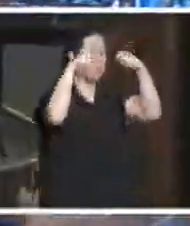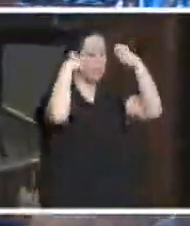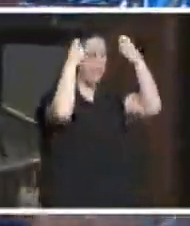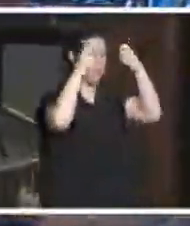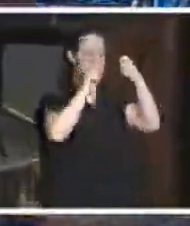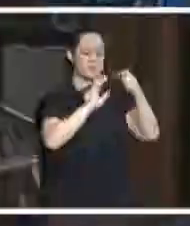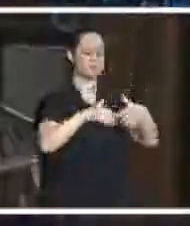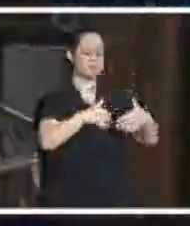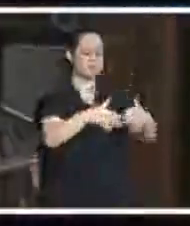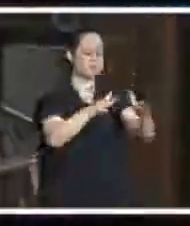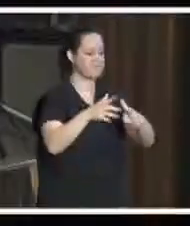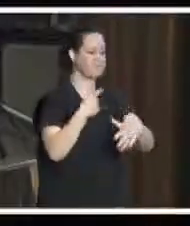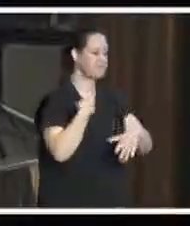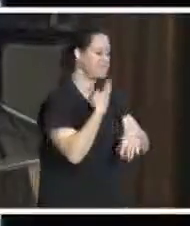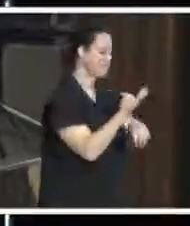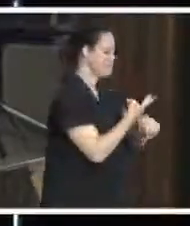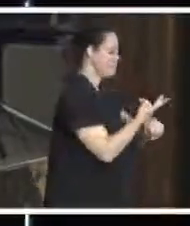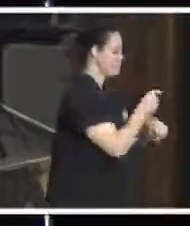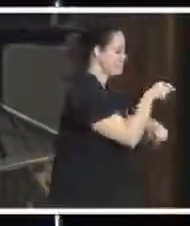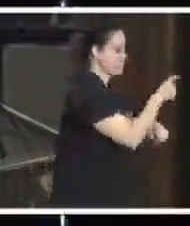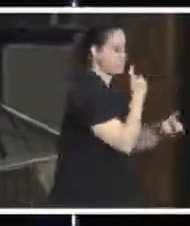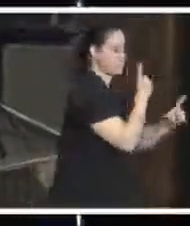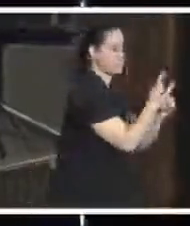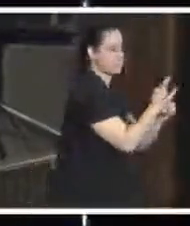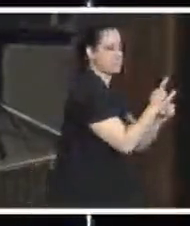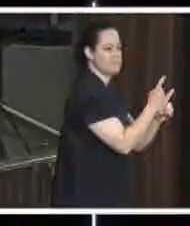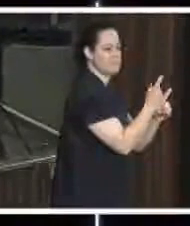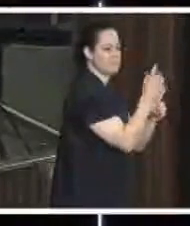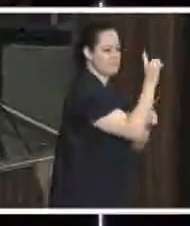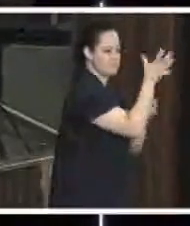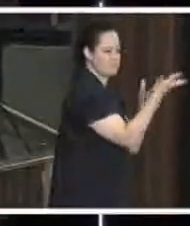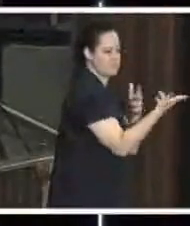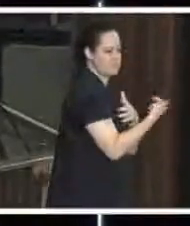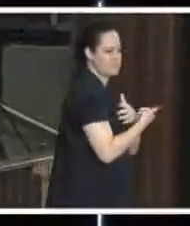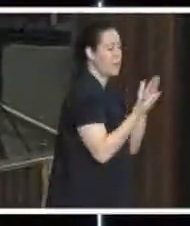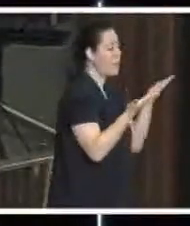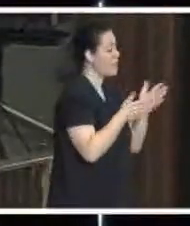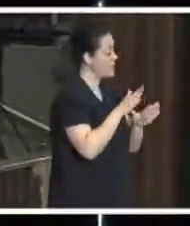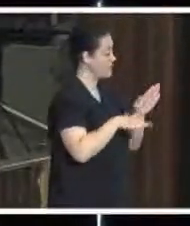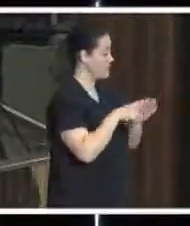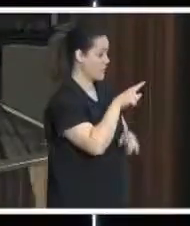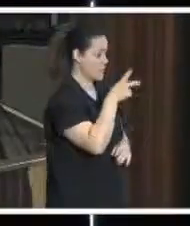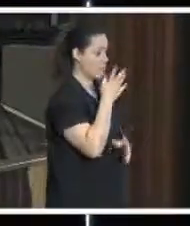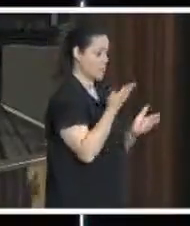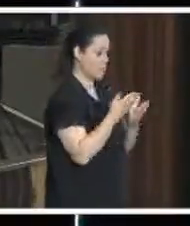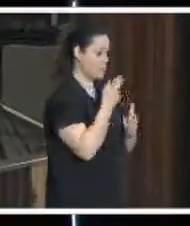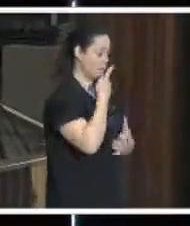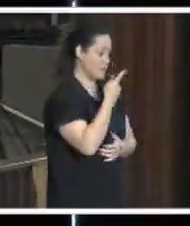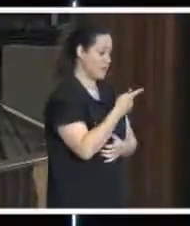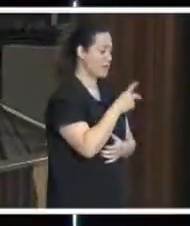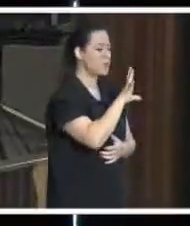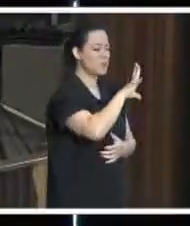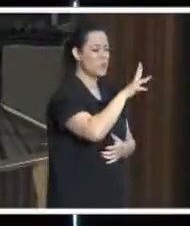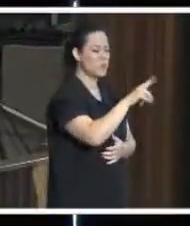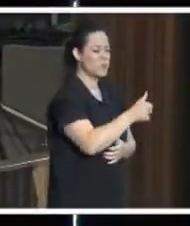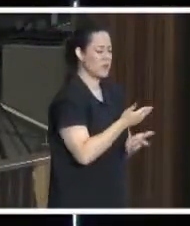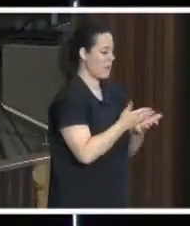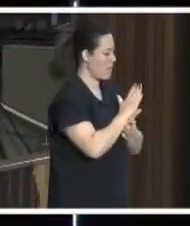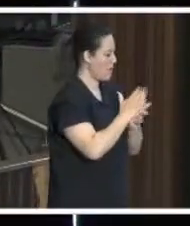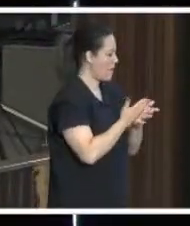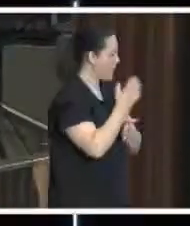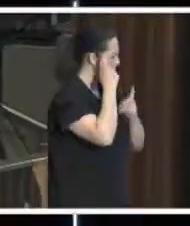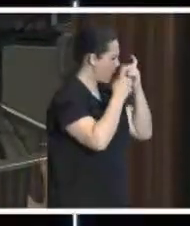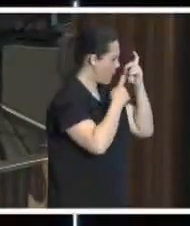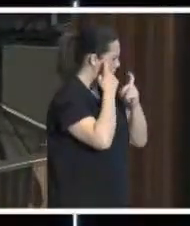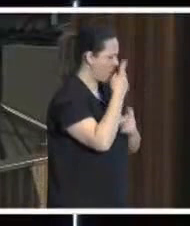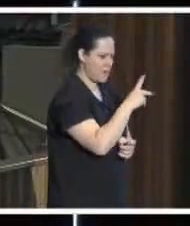a maravilha de Deus. Talvez hoje o Senhor vai dizer: olha, tudo que está te angustiando, te